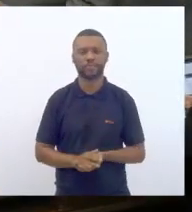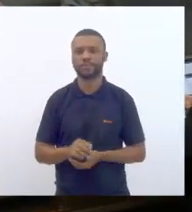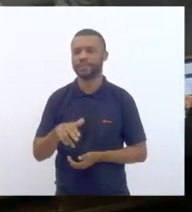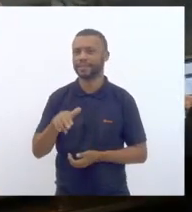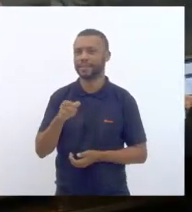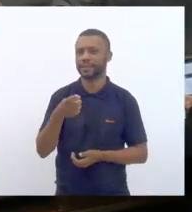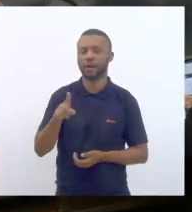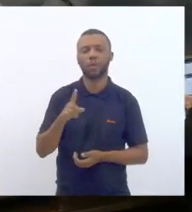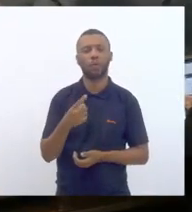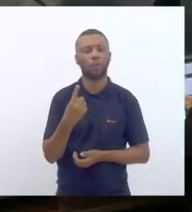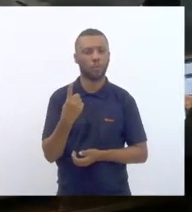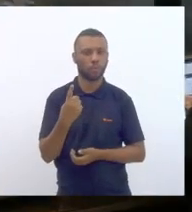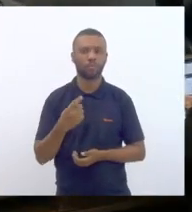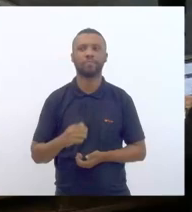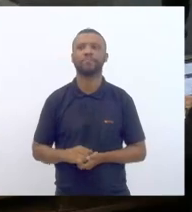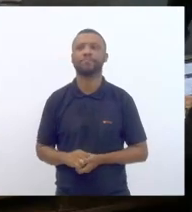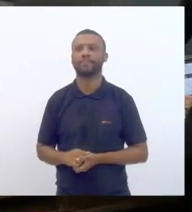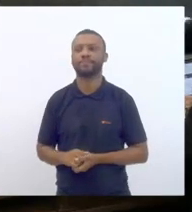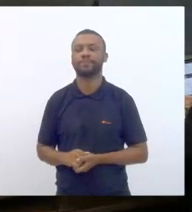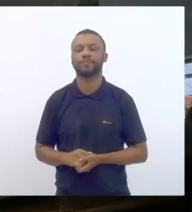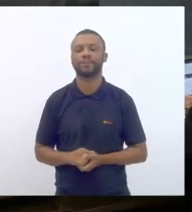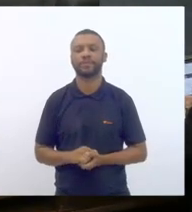1. Isso.